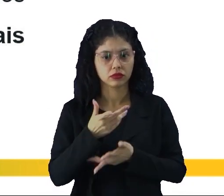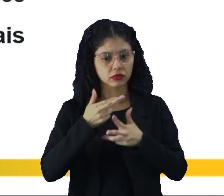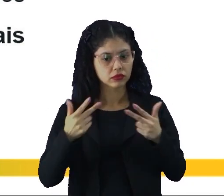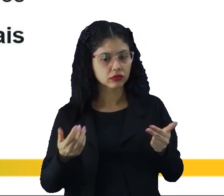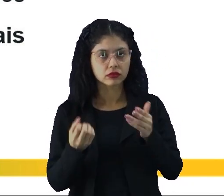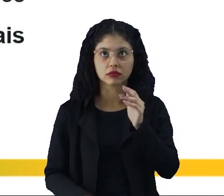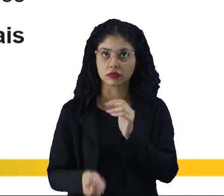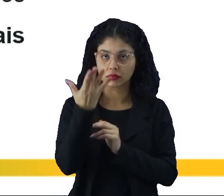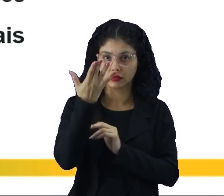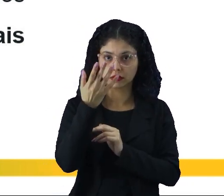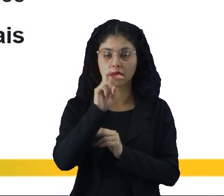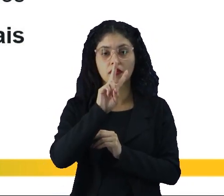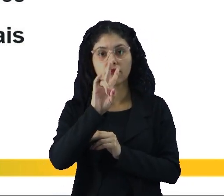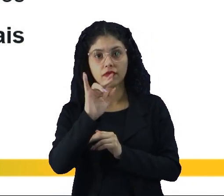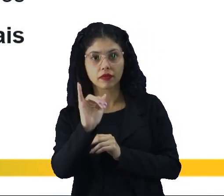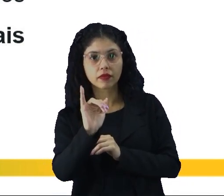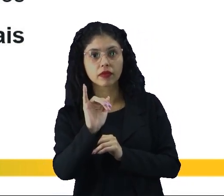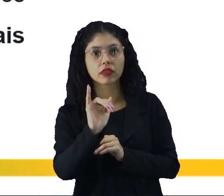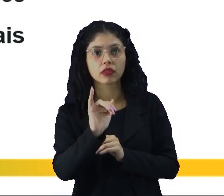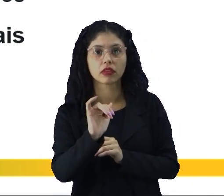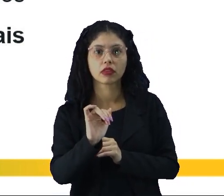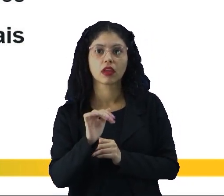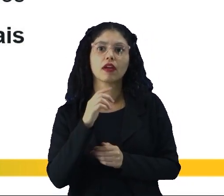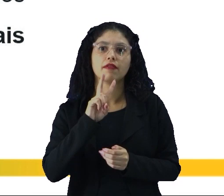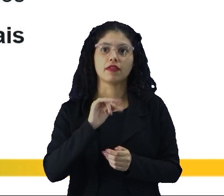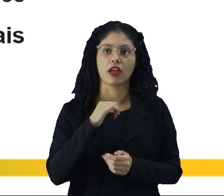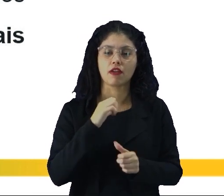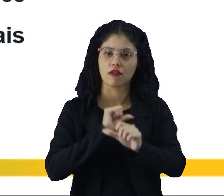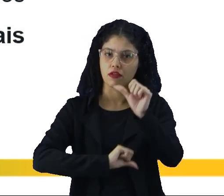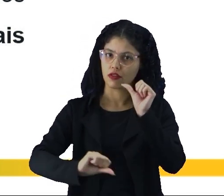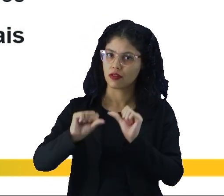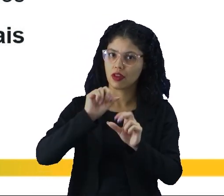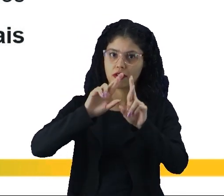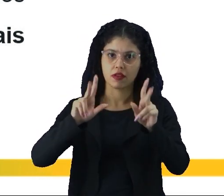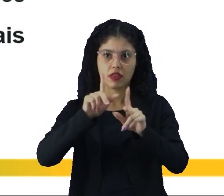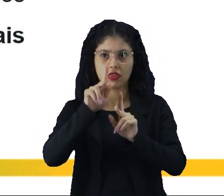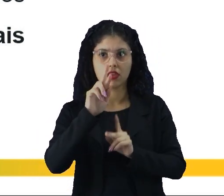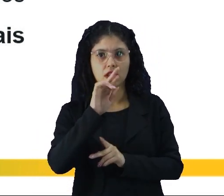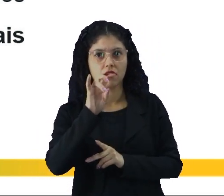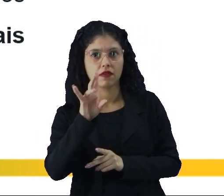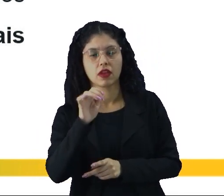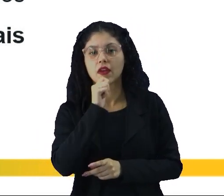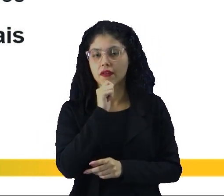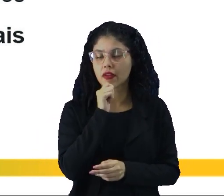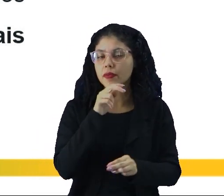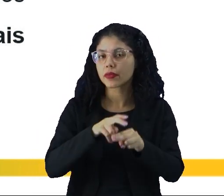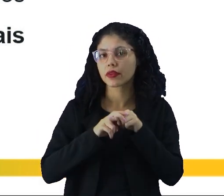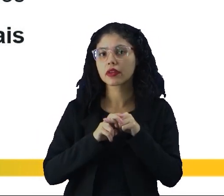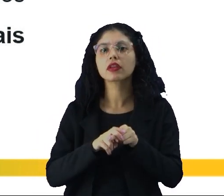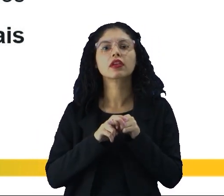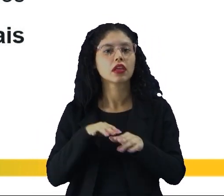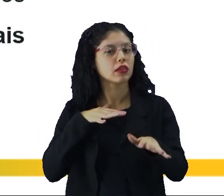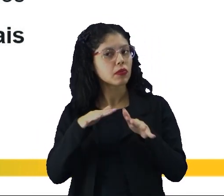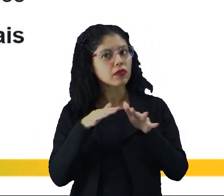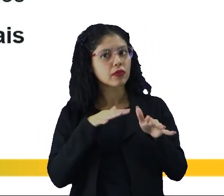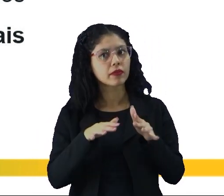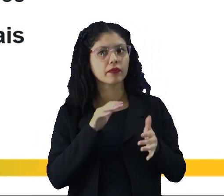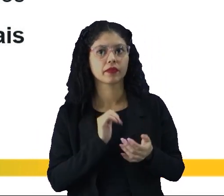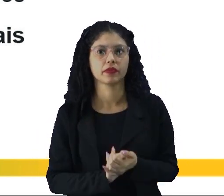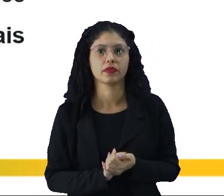para cima, ele está indo contra a ação da gravidade. Portanto, a gente diz que esse movimento